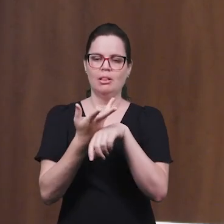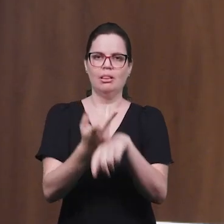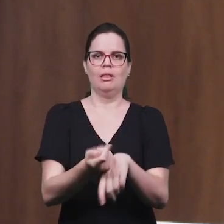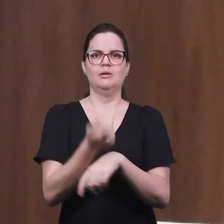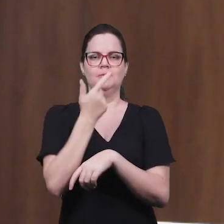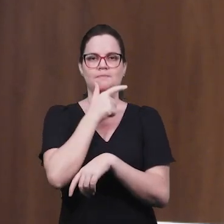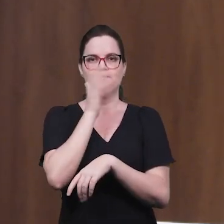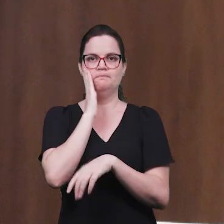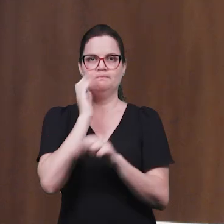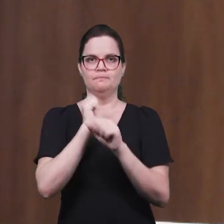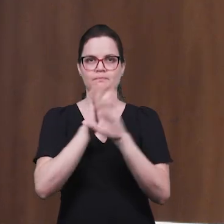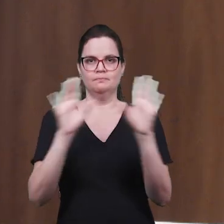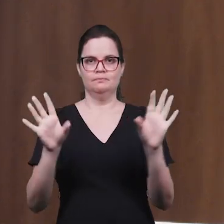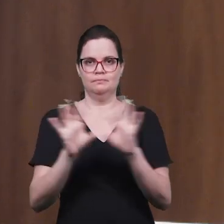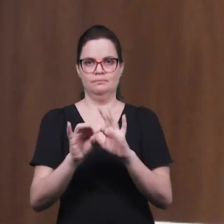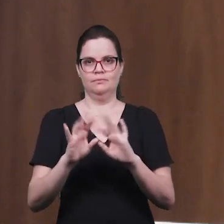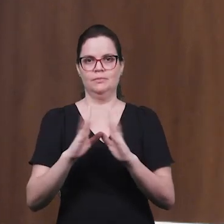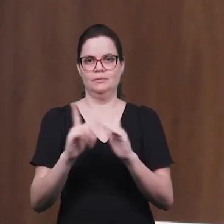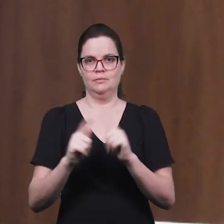Santo à sua igreja.